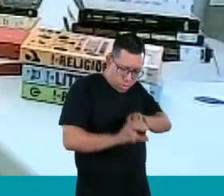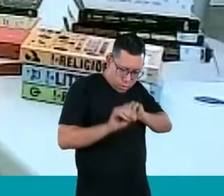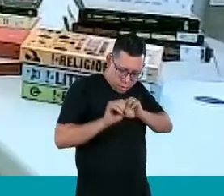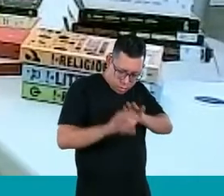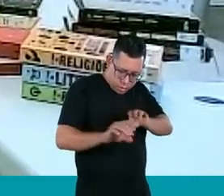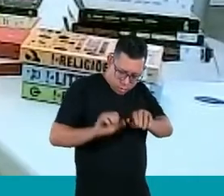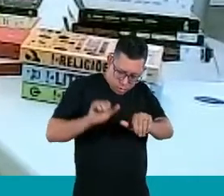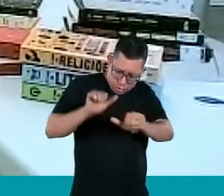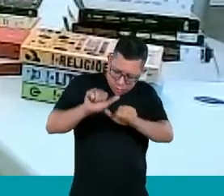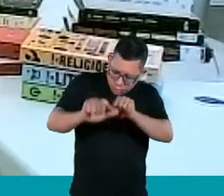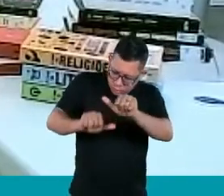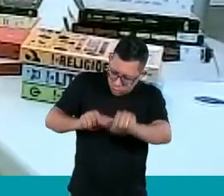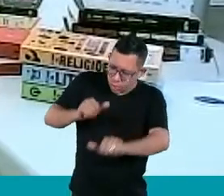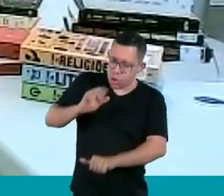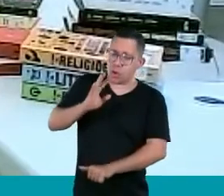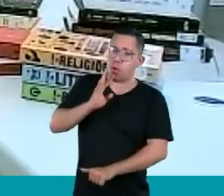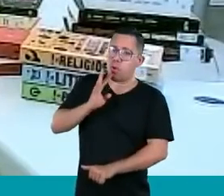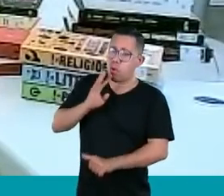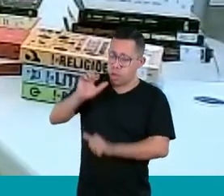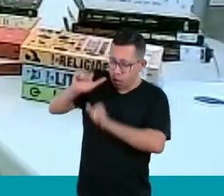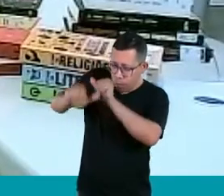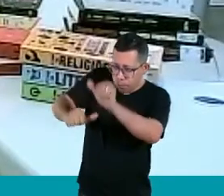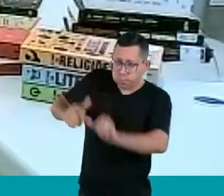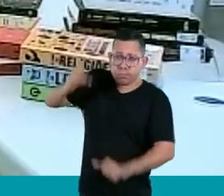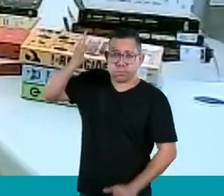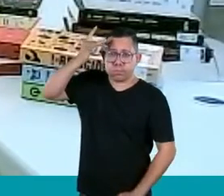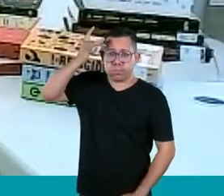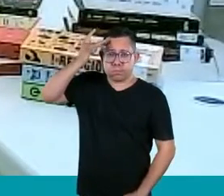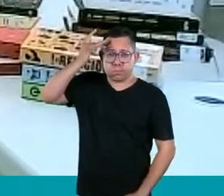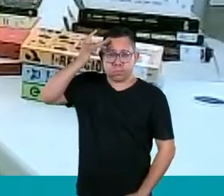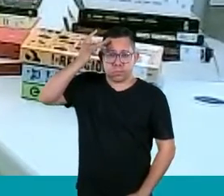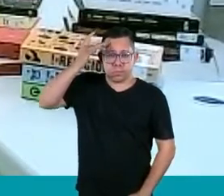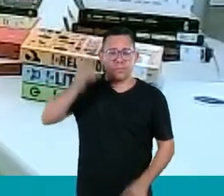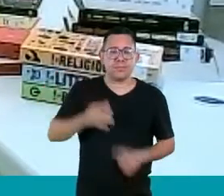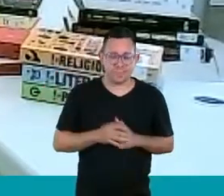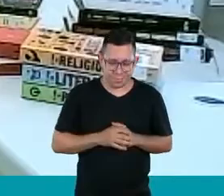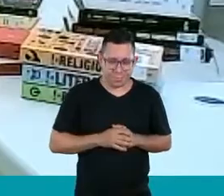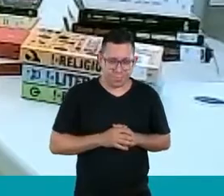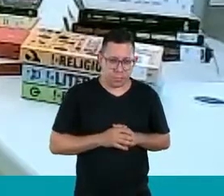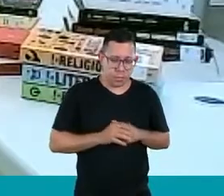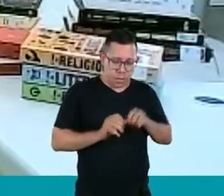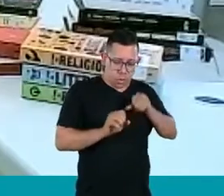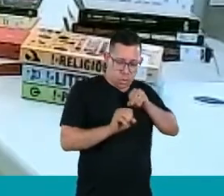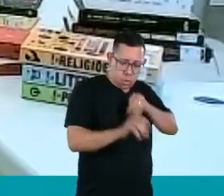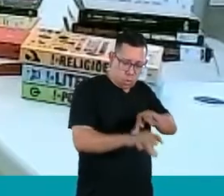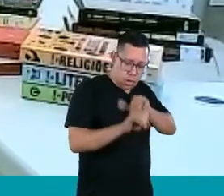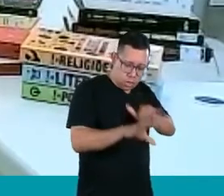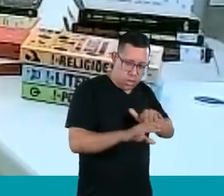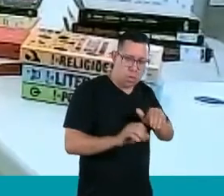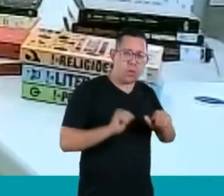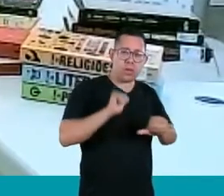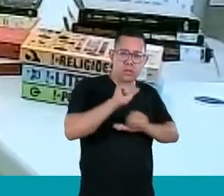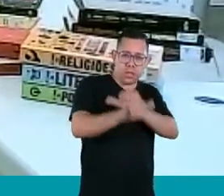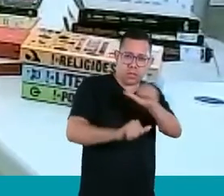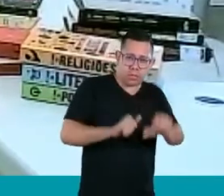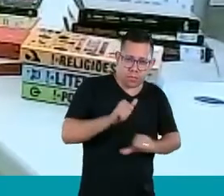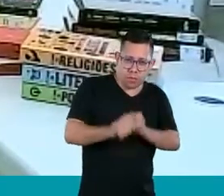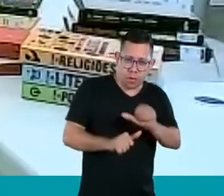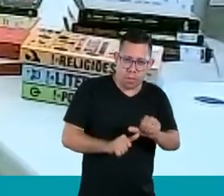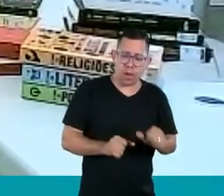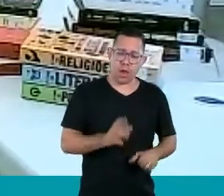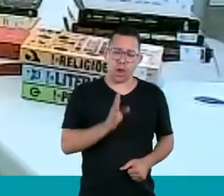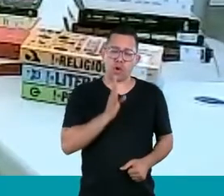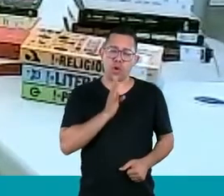em sapiência. Acrescenta ainda uma outra fala do Mohan muito importante deste capítulo, quando ele vai